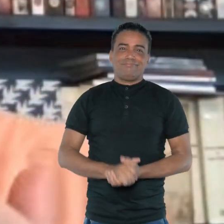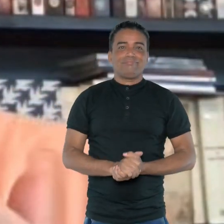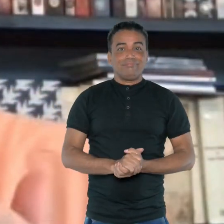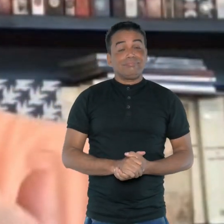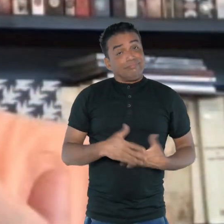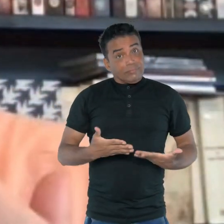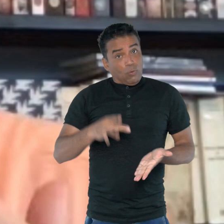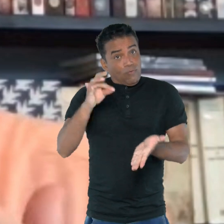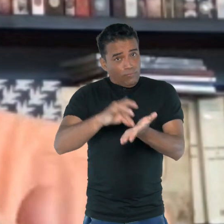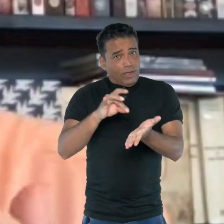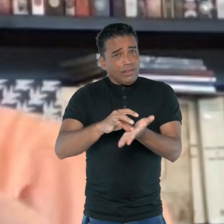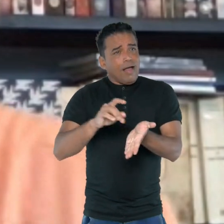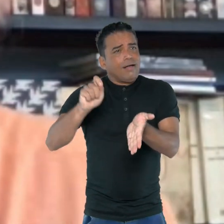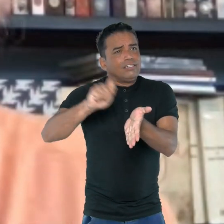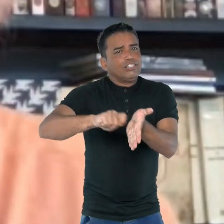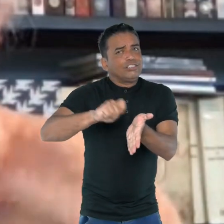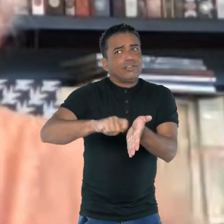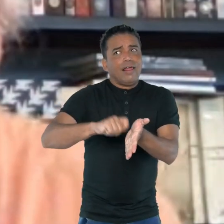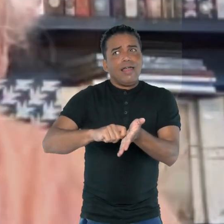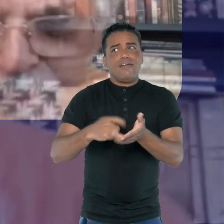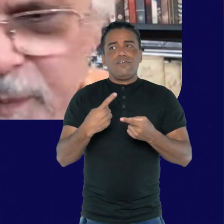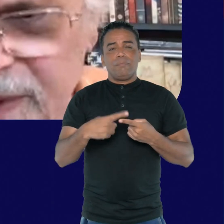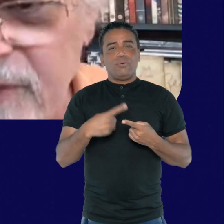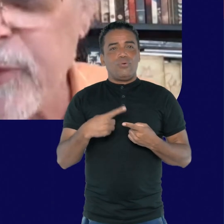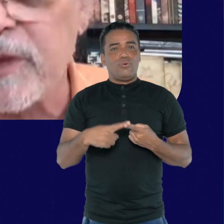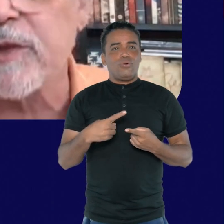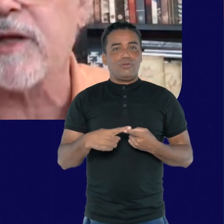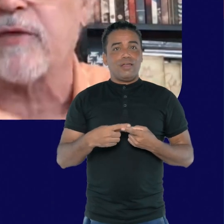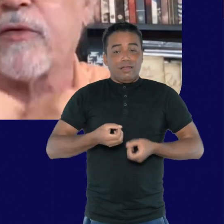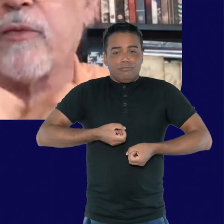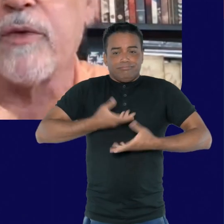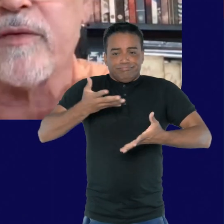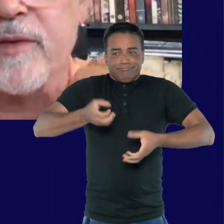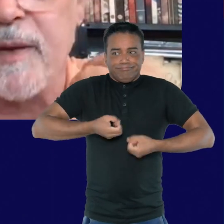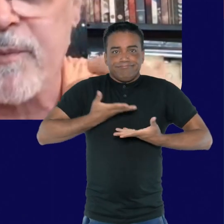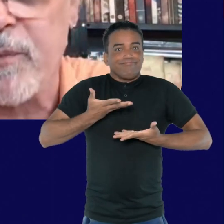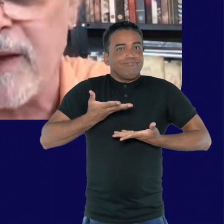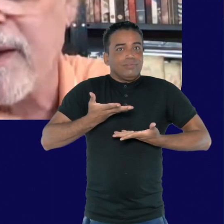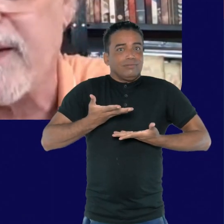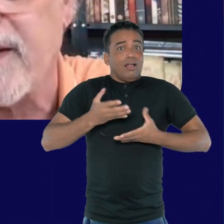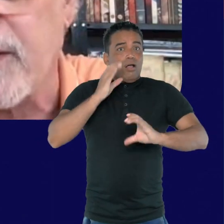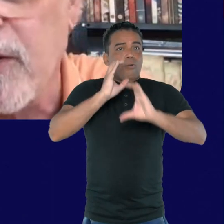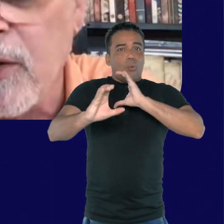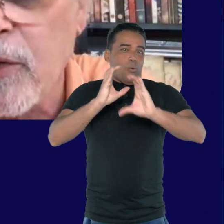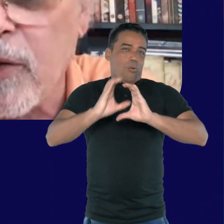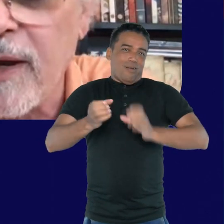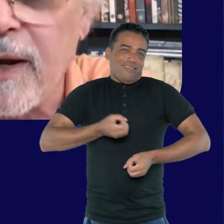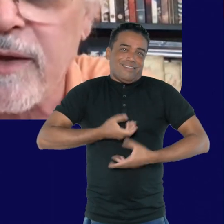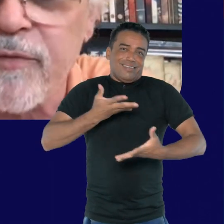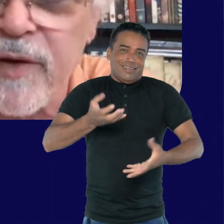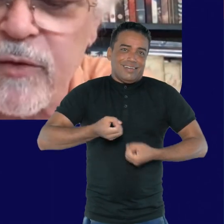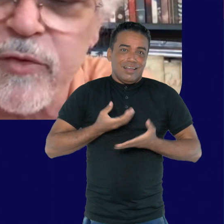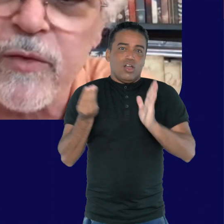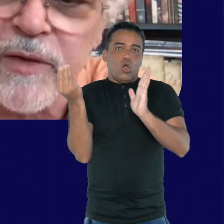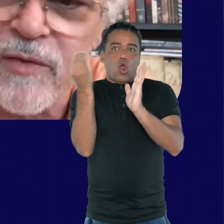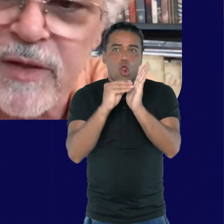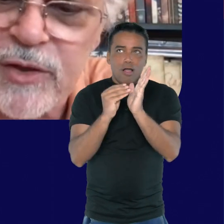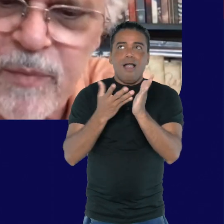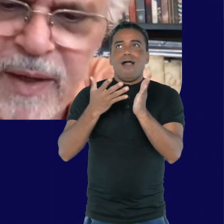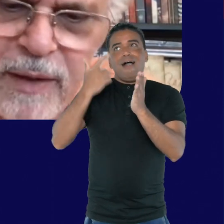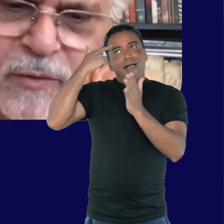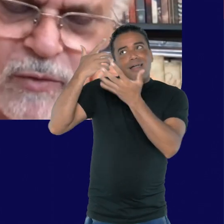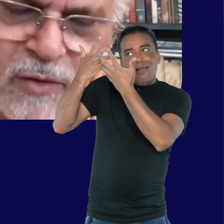é verdade que a gente escreve porque a gente quer transmitir as coisas, quer colocar